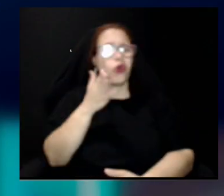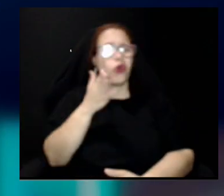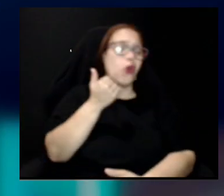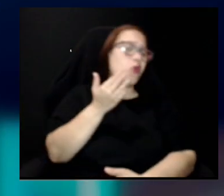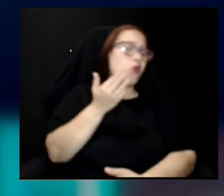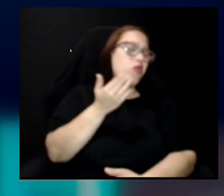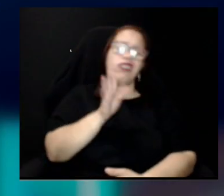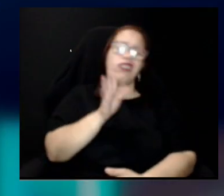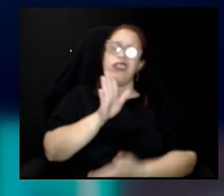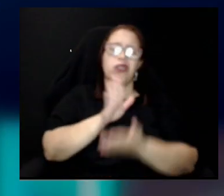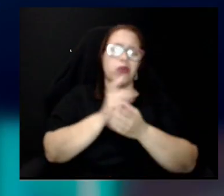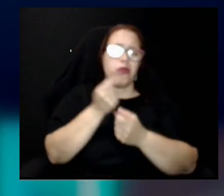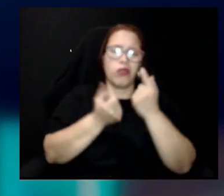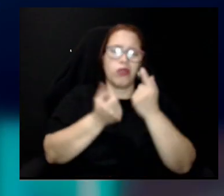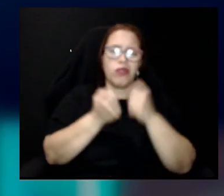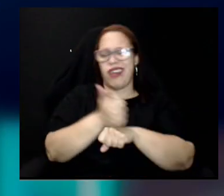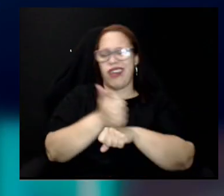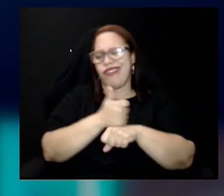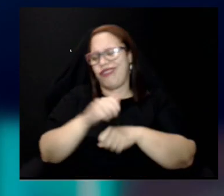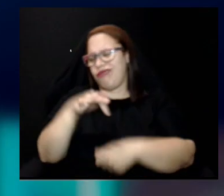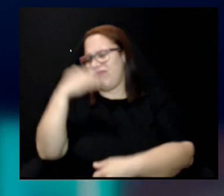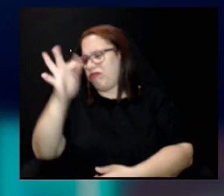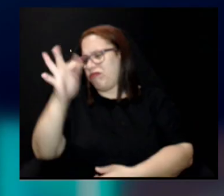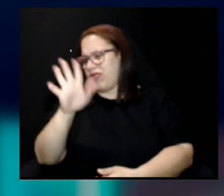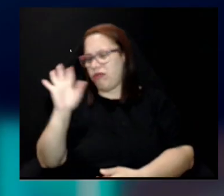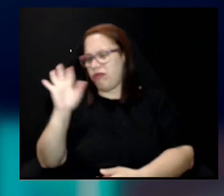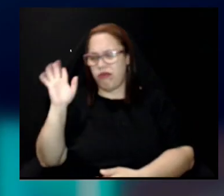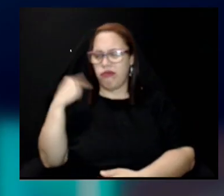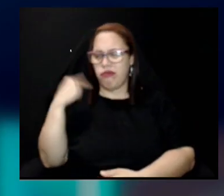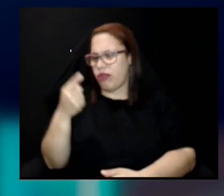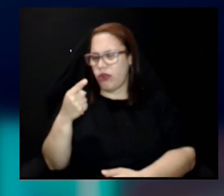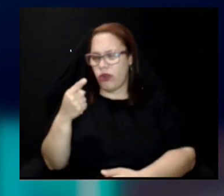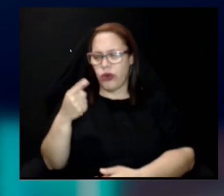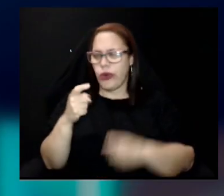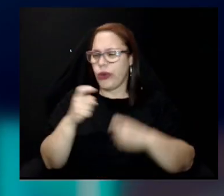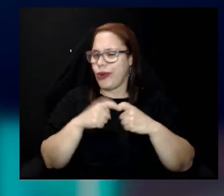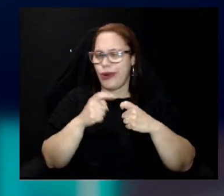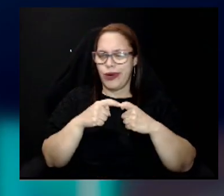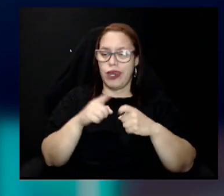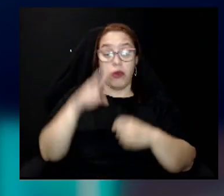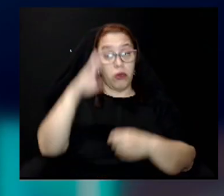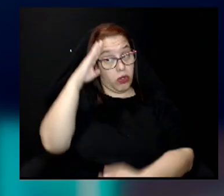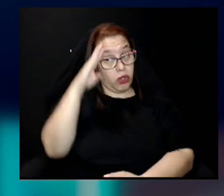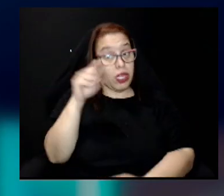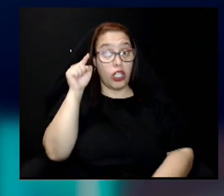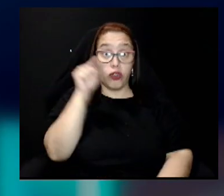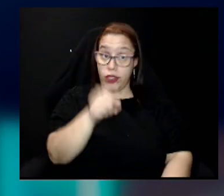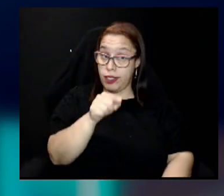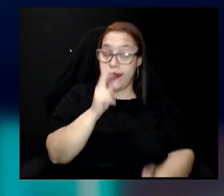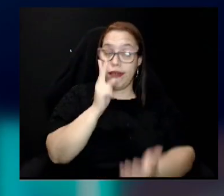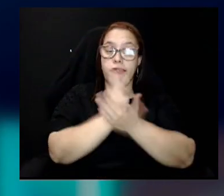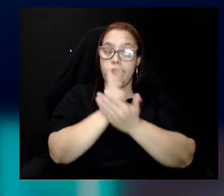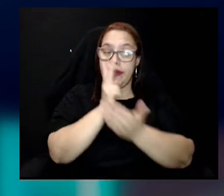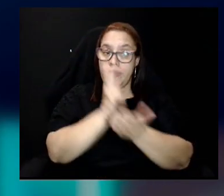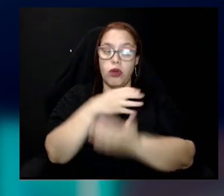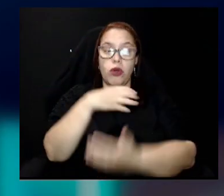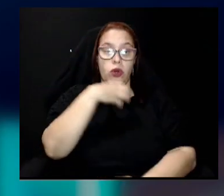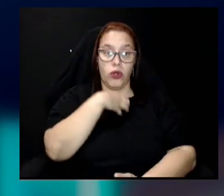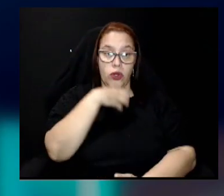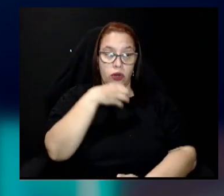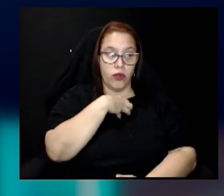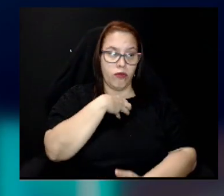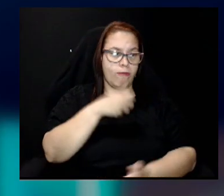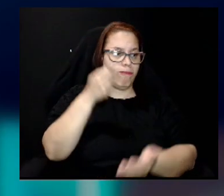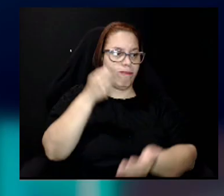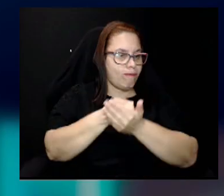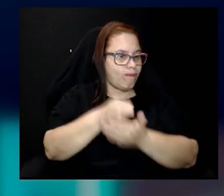eu procuro o médico. E lembrem, a prioridade é você. Então, sempre que você tiver algum sintoma que persista ou piora ao